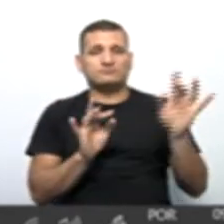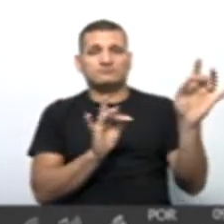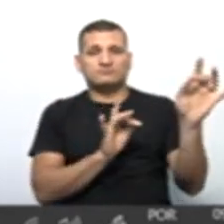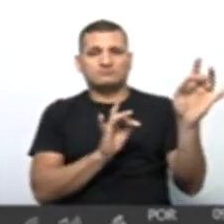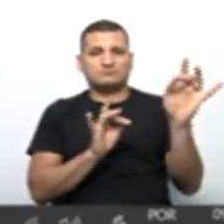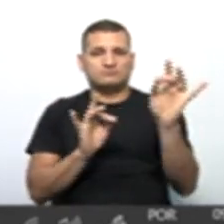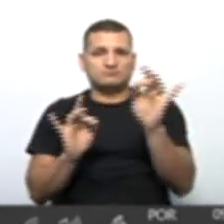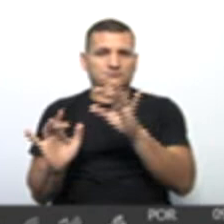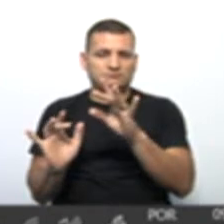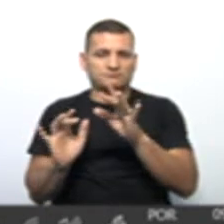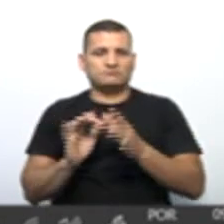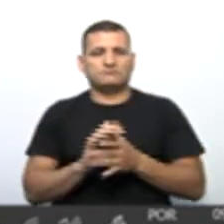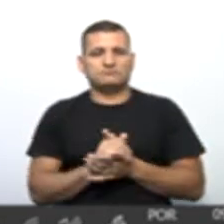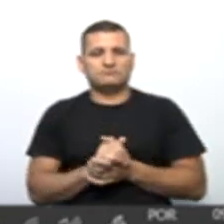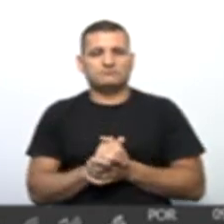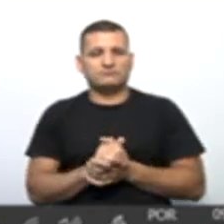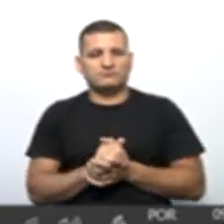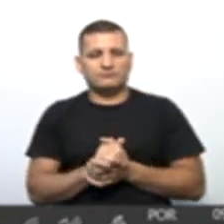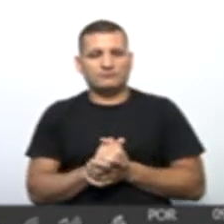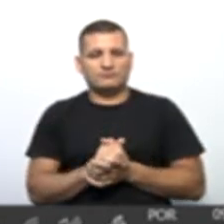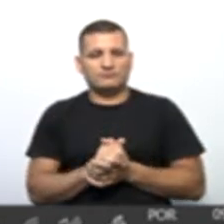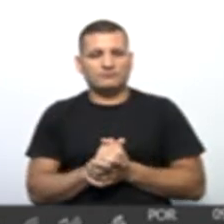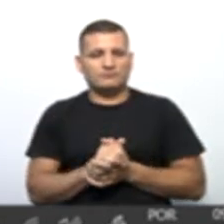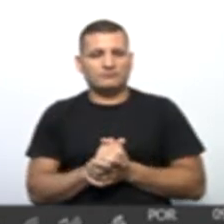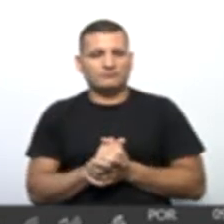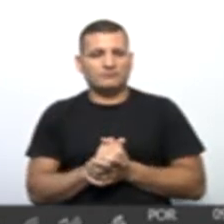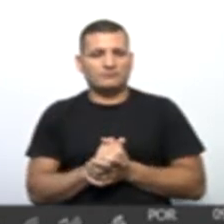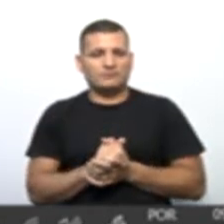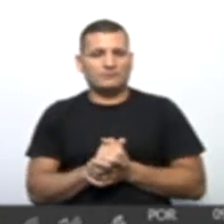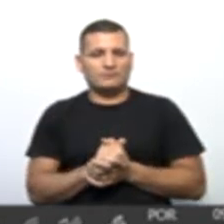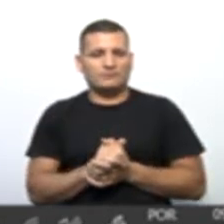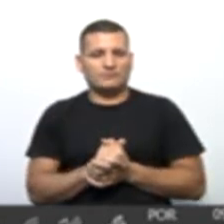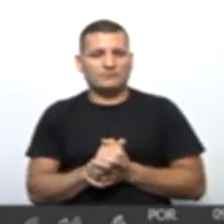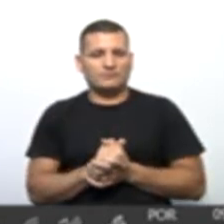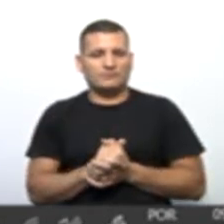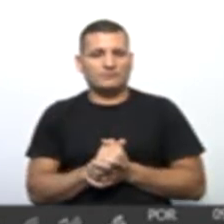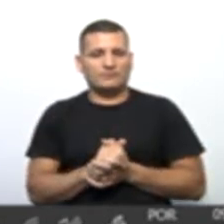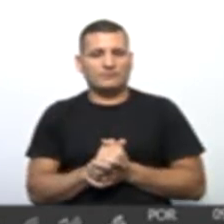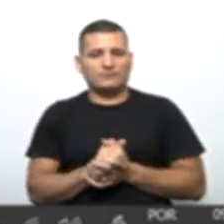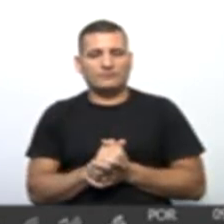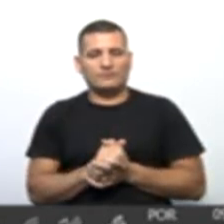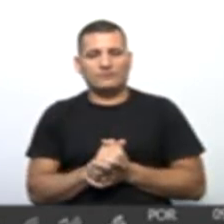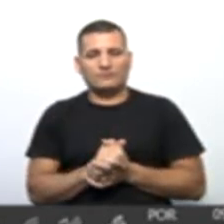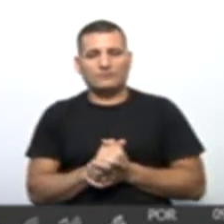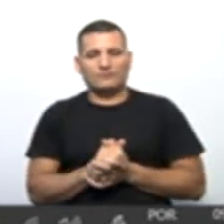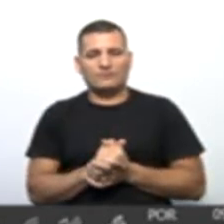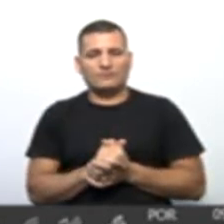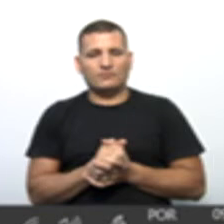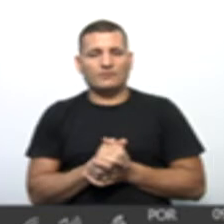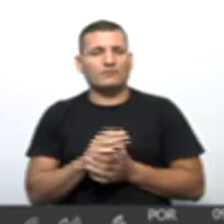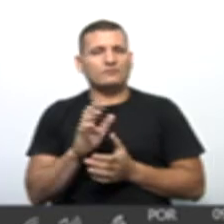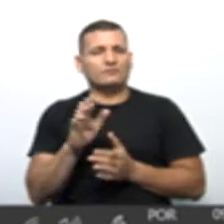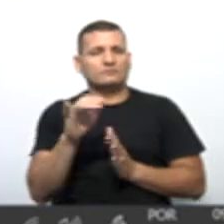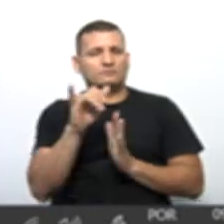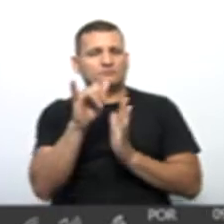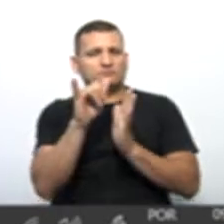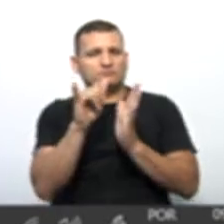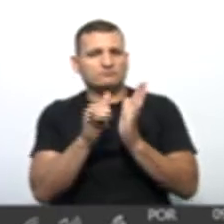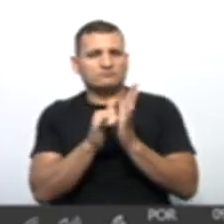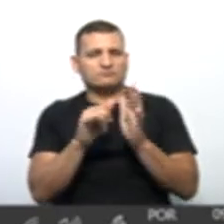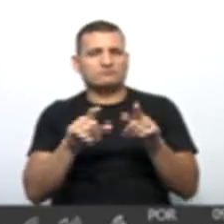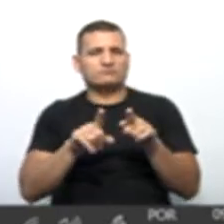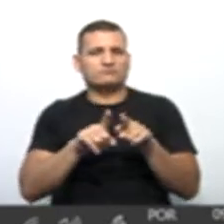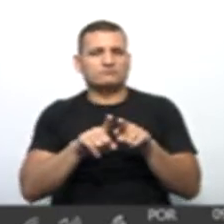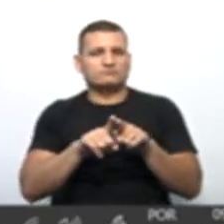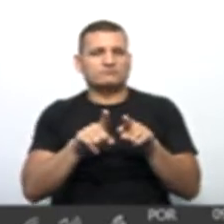no um problema é que eu vou passar pra você na próxima que é o sublime quem já tiver interessado e quiser baixar já pode entrar na internet em